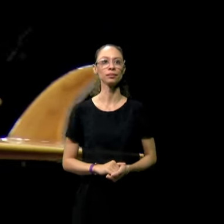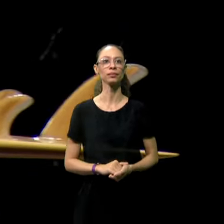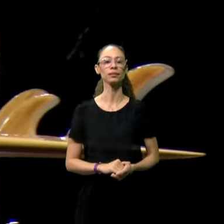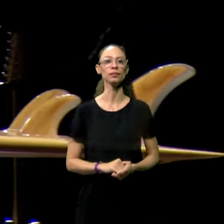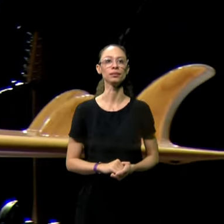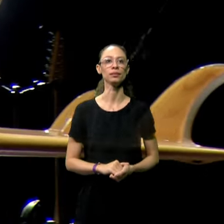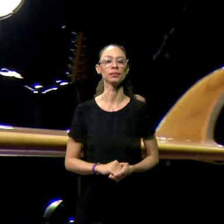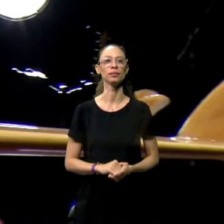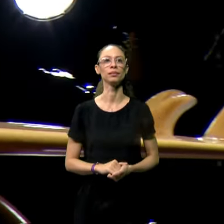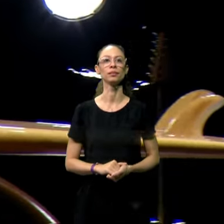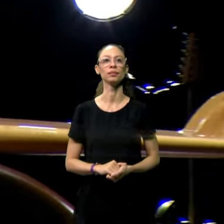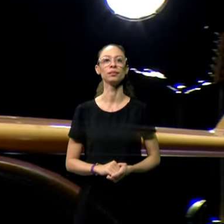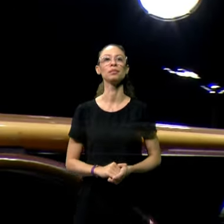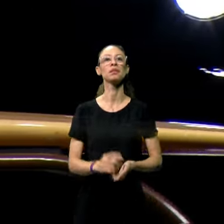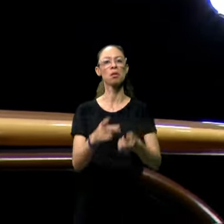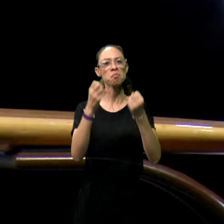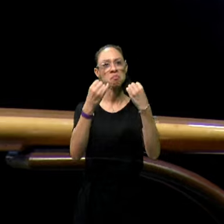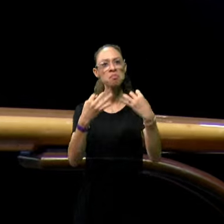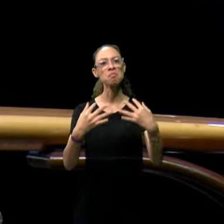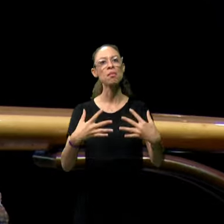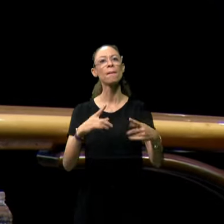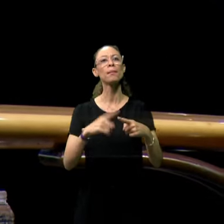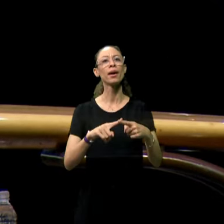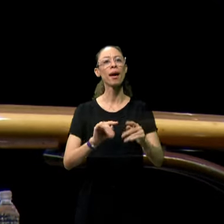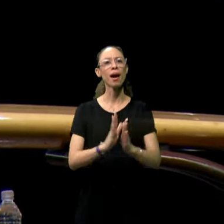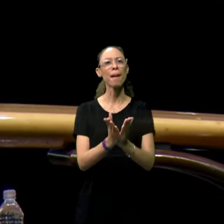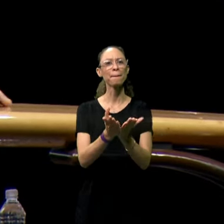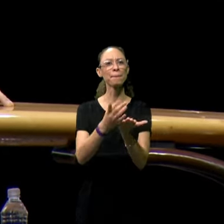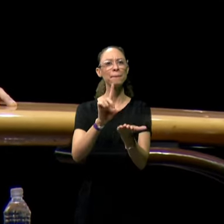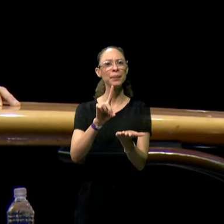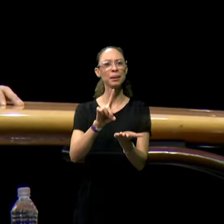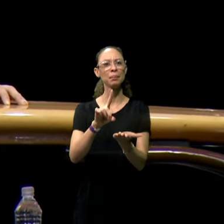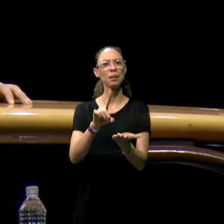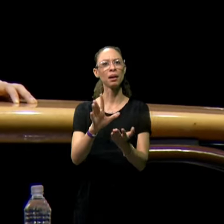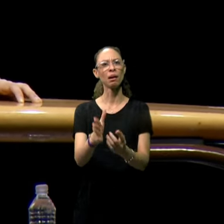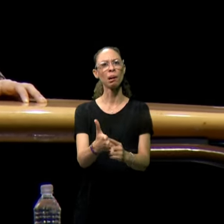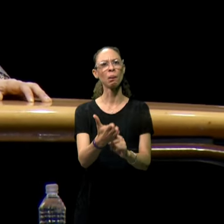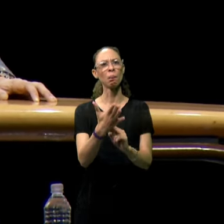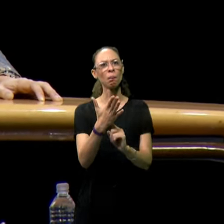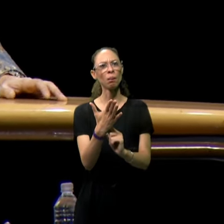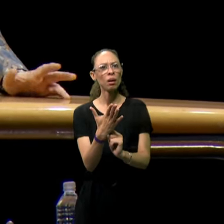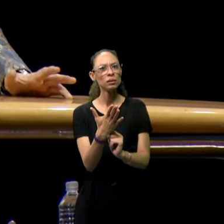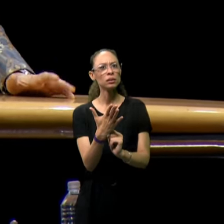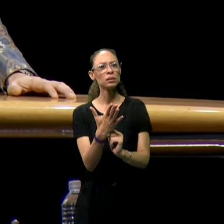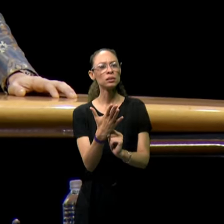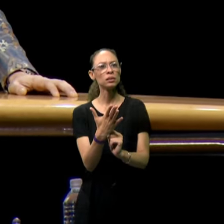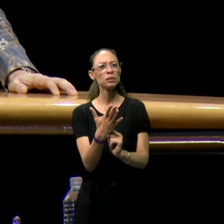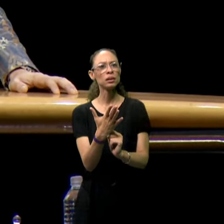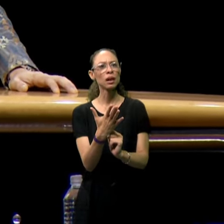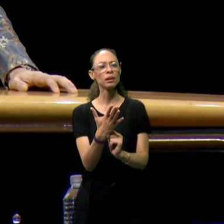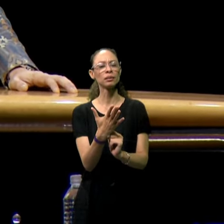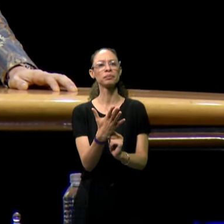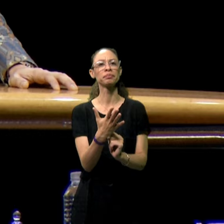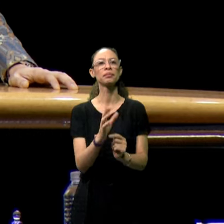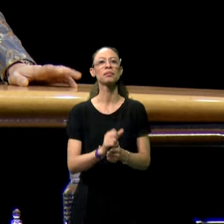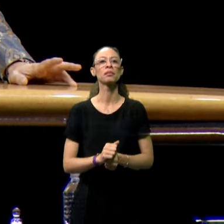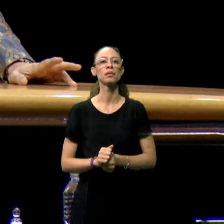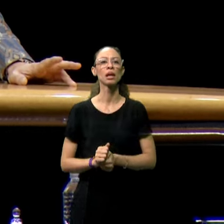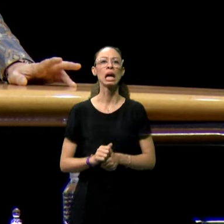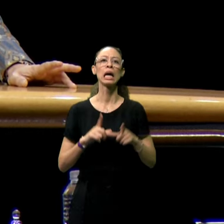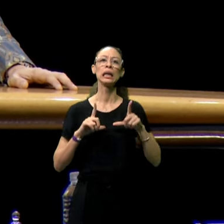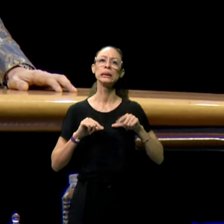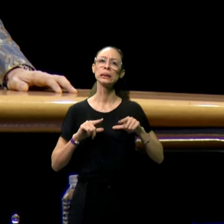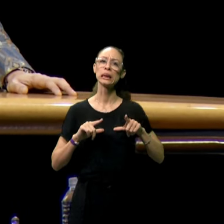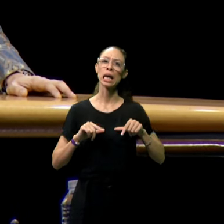Deixa-me te dizer deste jeito. A Bíblia nos diz que Israel estava em um